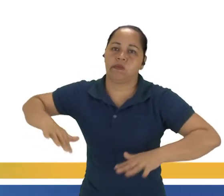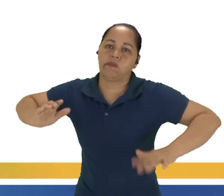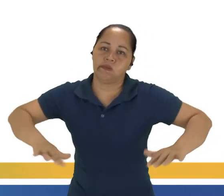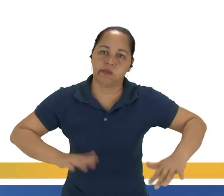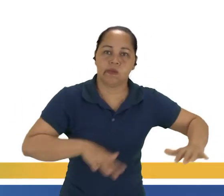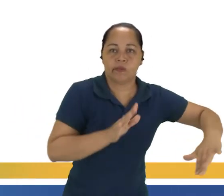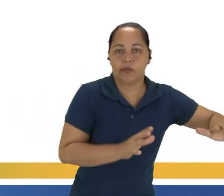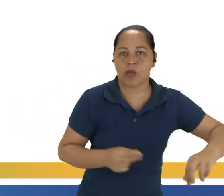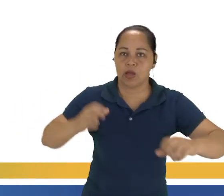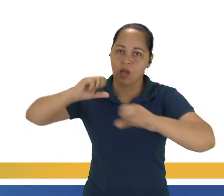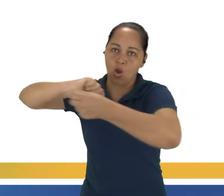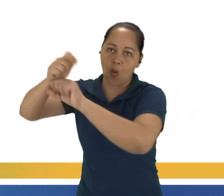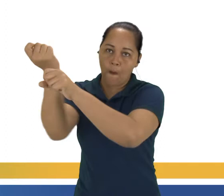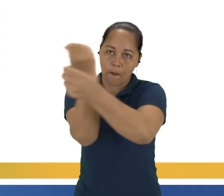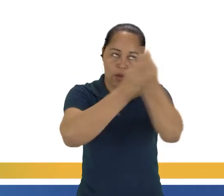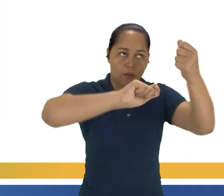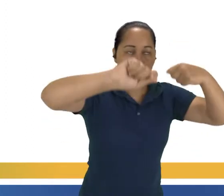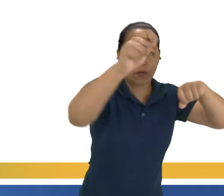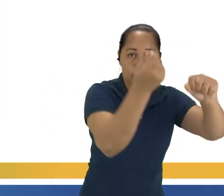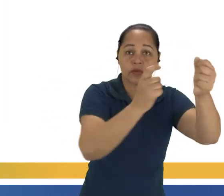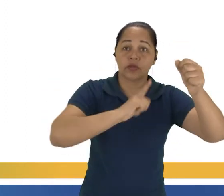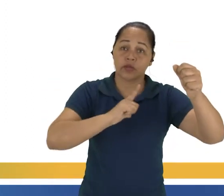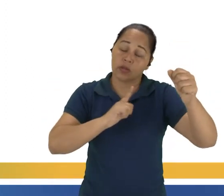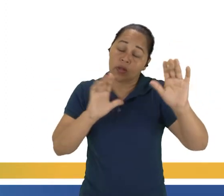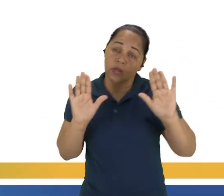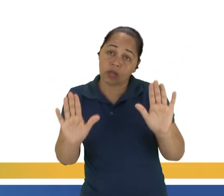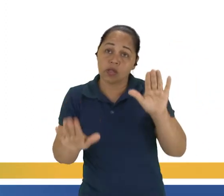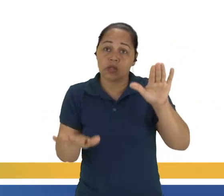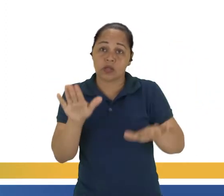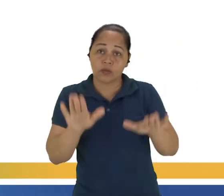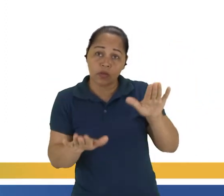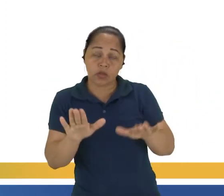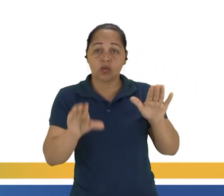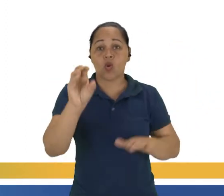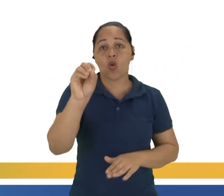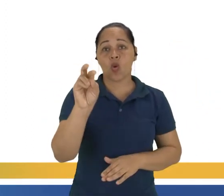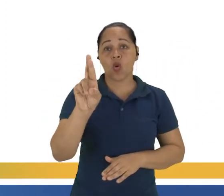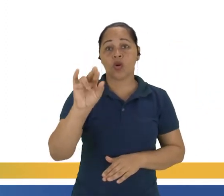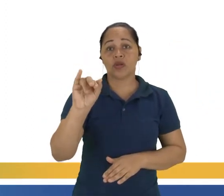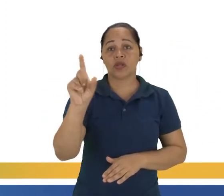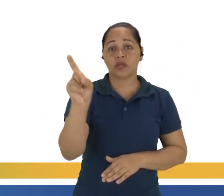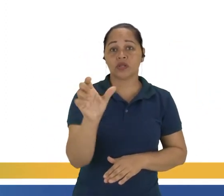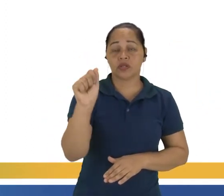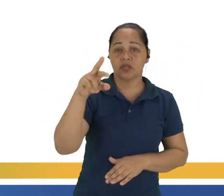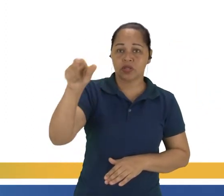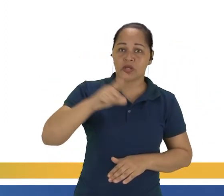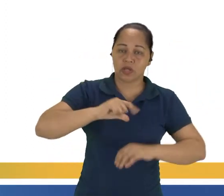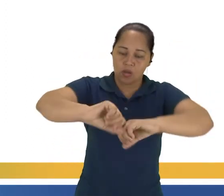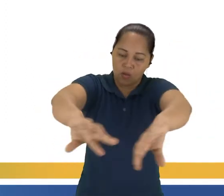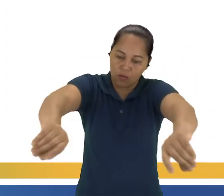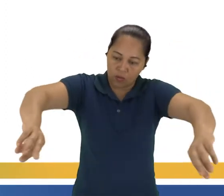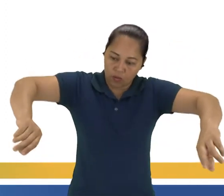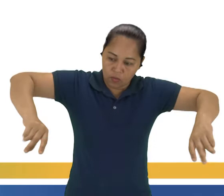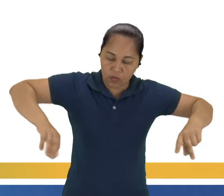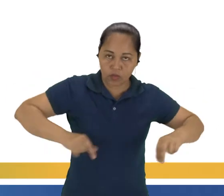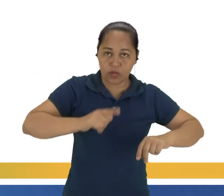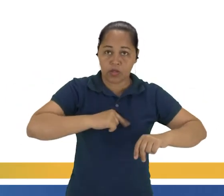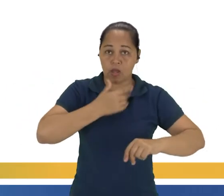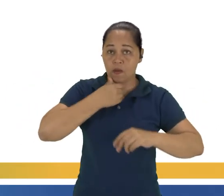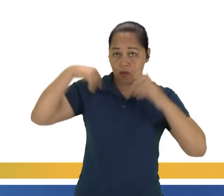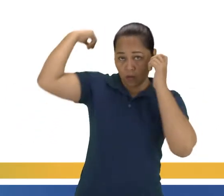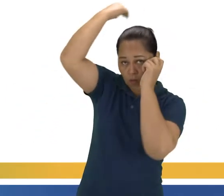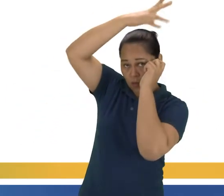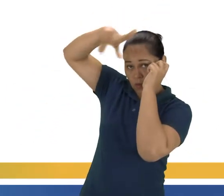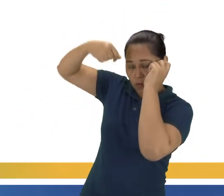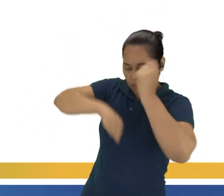atabaques, cantos em Yorubá ou Nagô, que variam de acordo com o orixá. Realizados em terreiros, ritos dirigidos a um pai e mãe de santo,